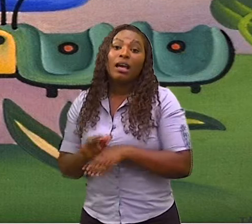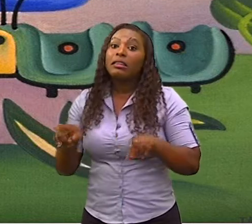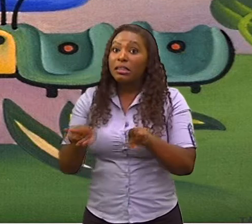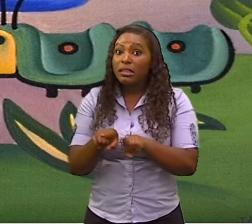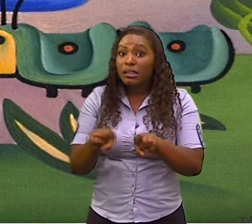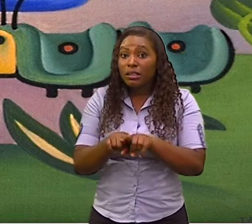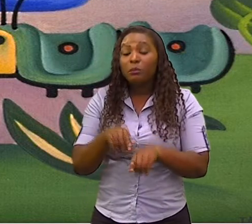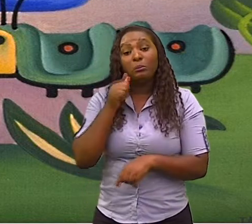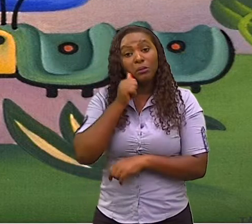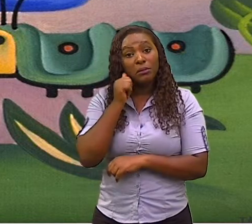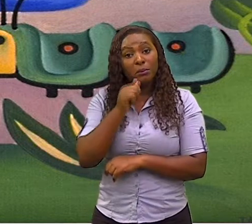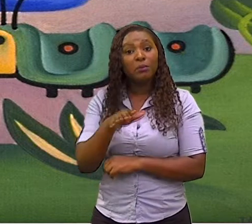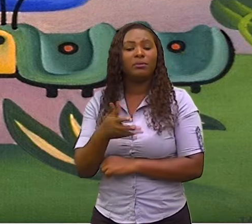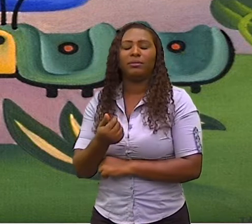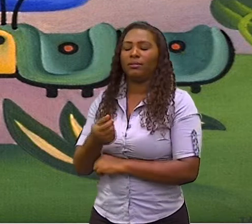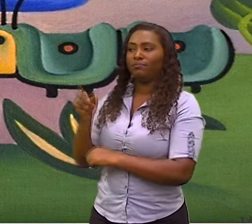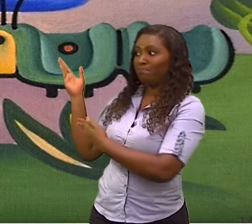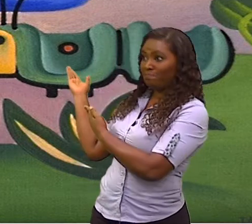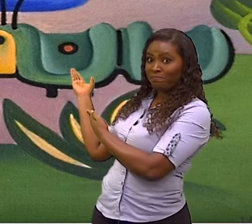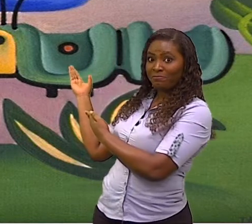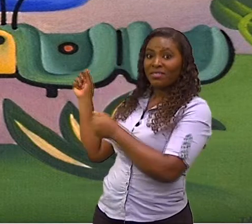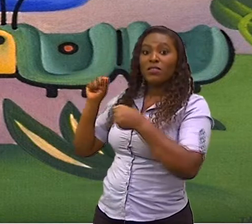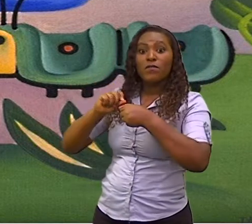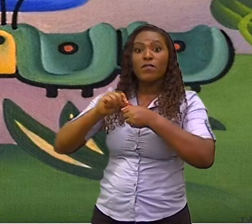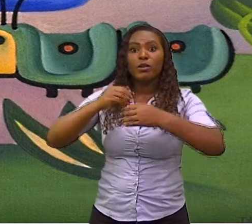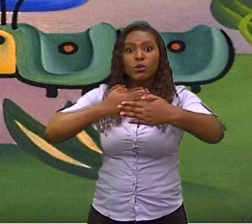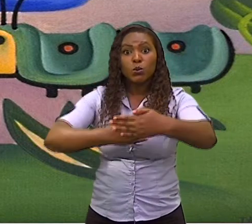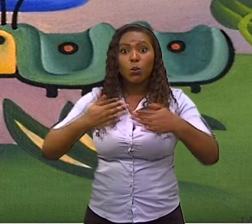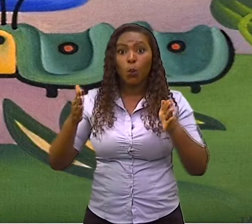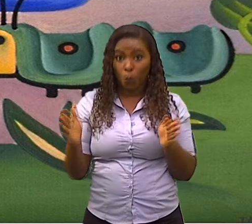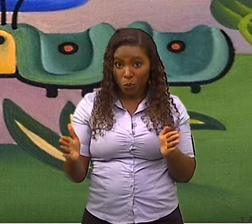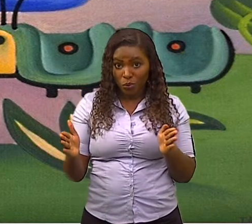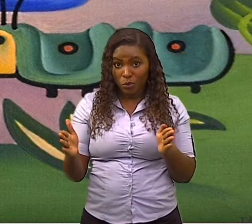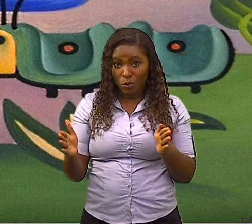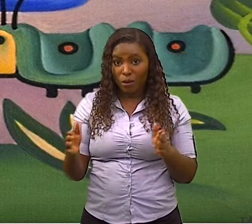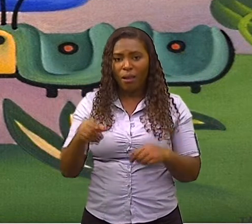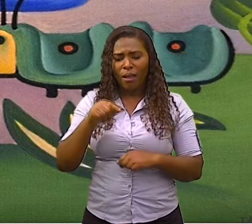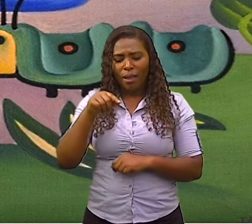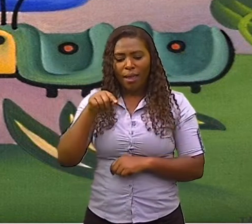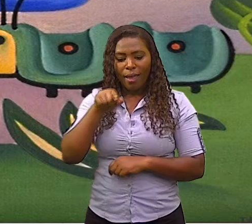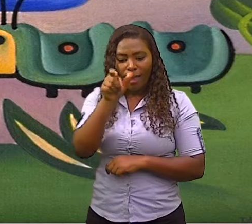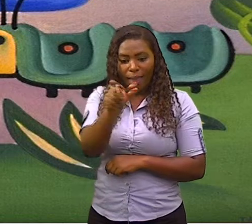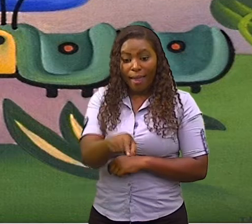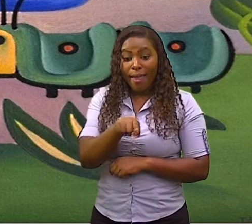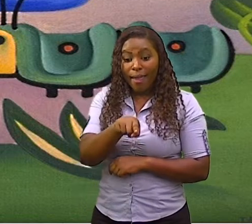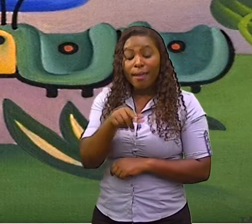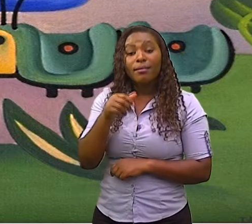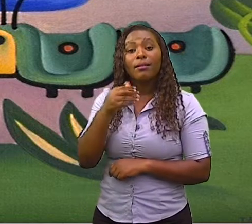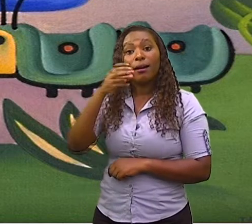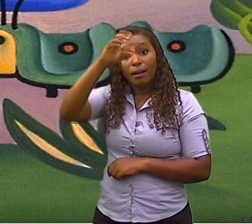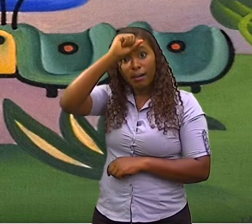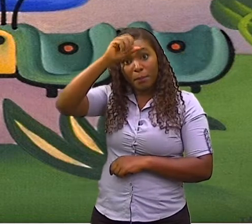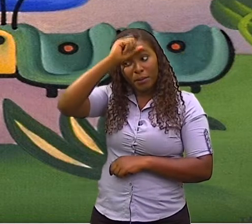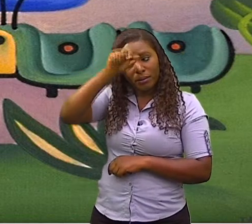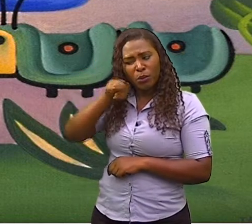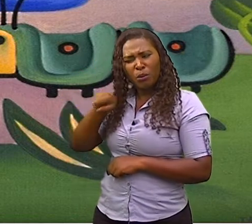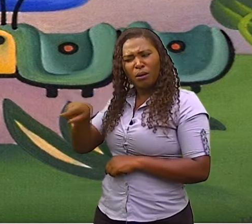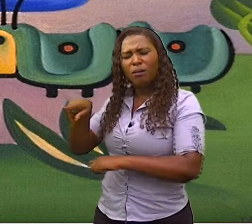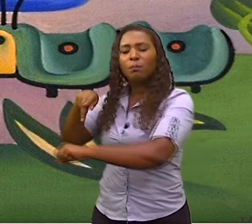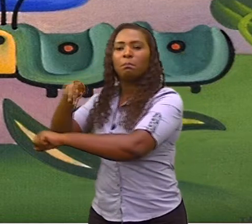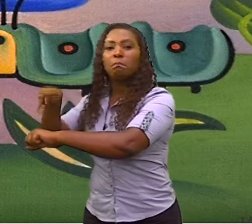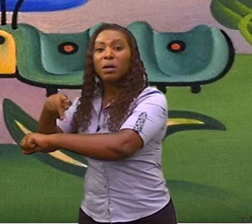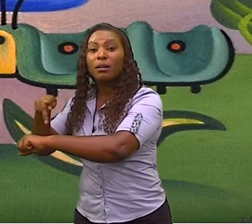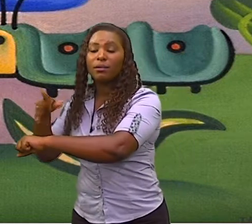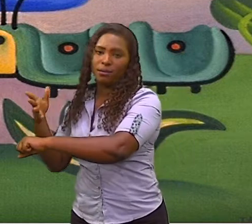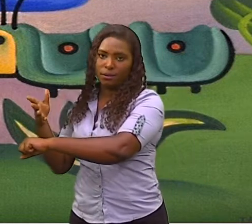imagens, que foi aprendida em Paris para os seus trabalhos. E essa fase da sua obra, quando ela, como eu disse, retratava